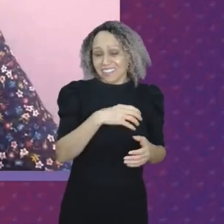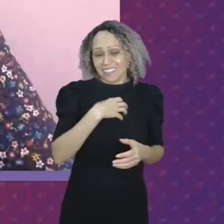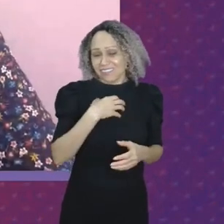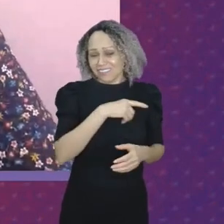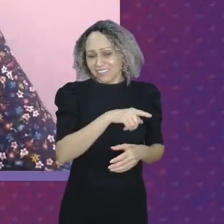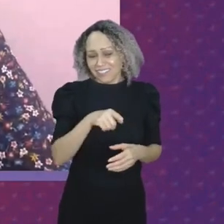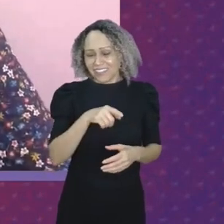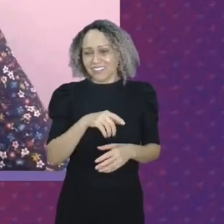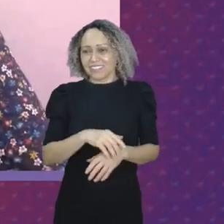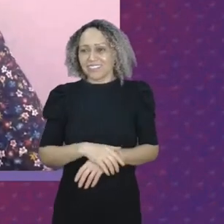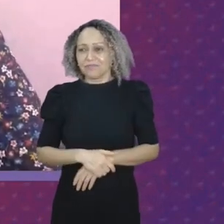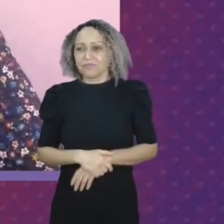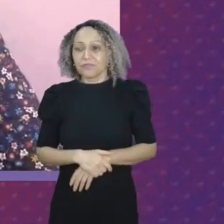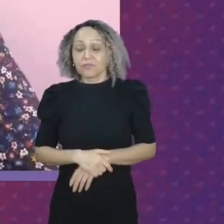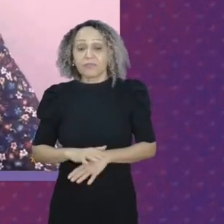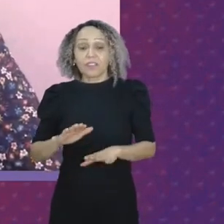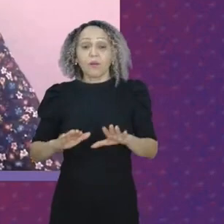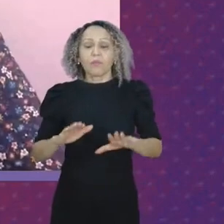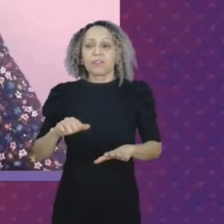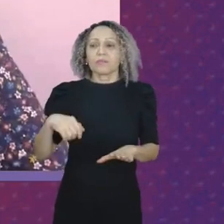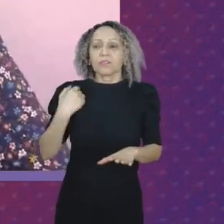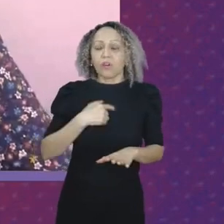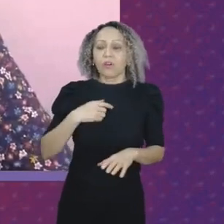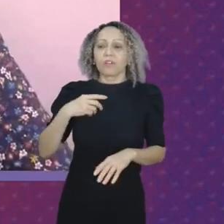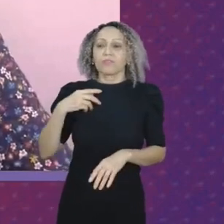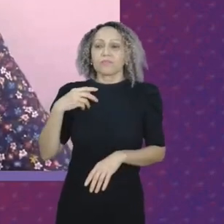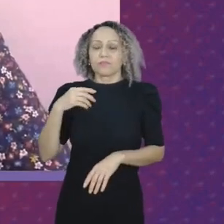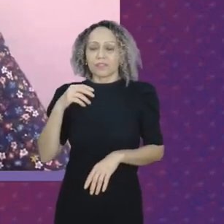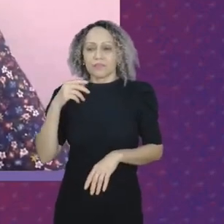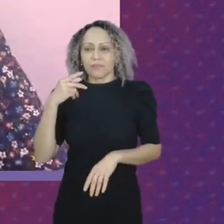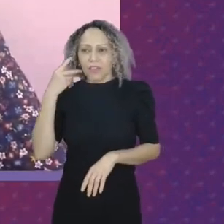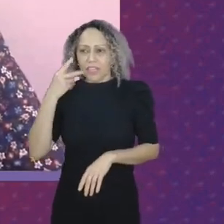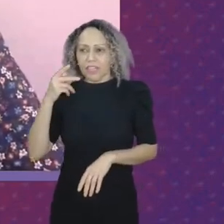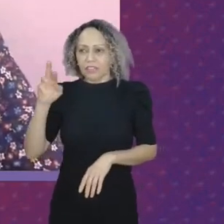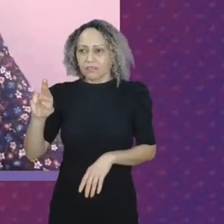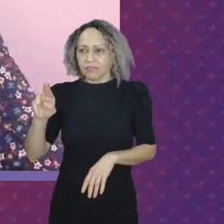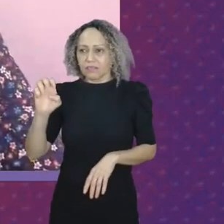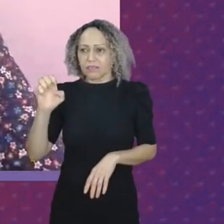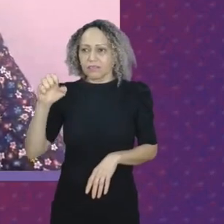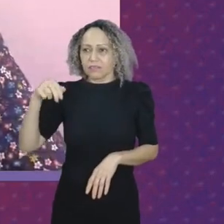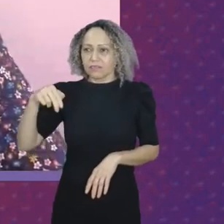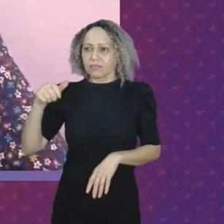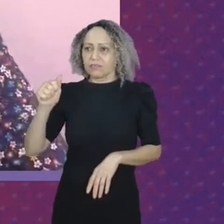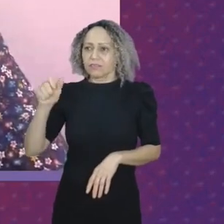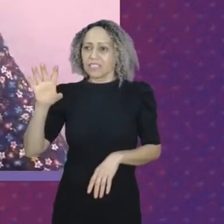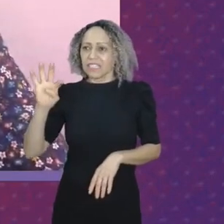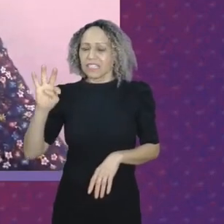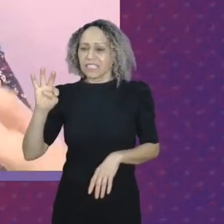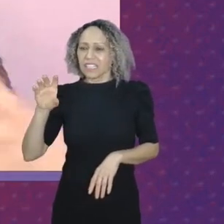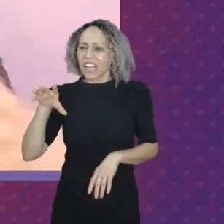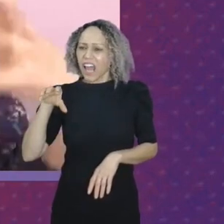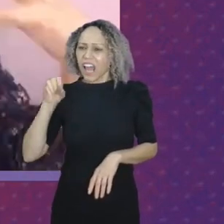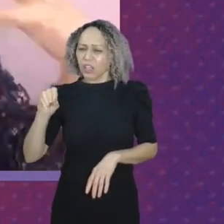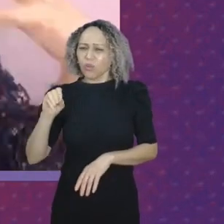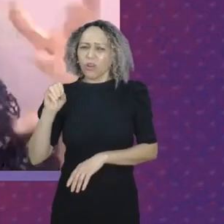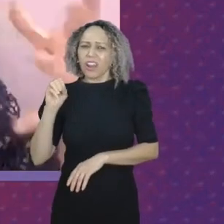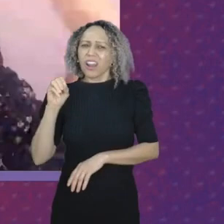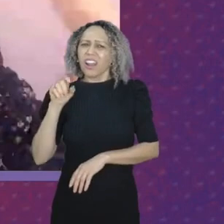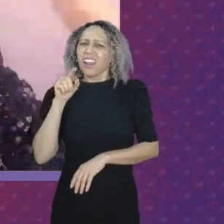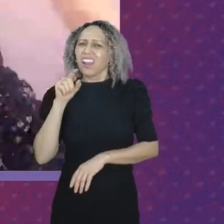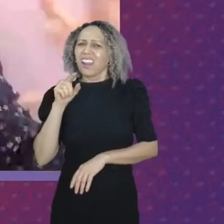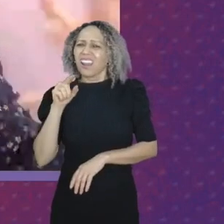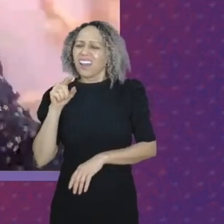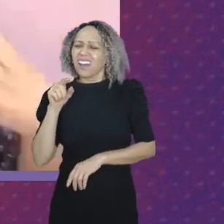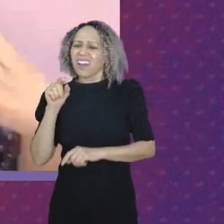jovem disruptivo, como o nosso vereador Renato, por exemplo, injustamente perseguido, porque ele não se enquadra